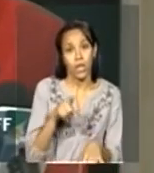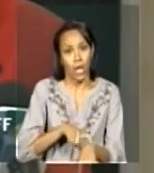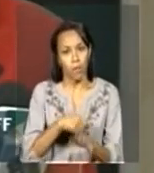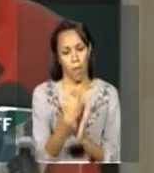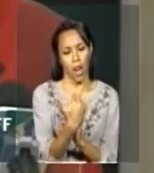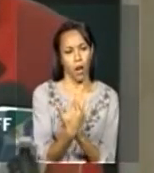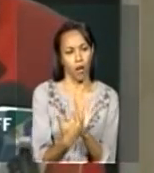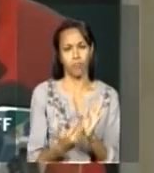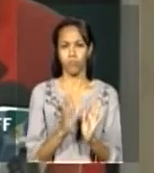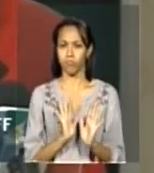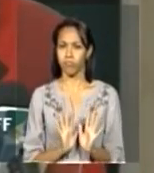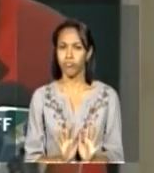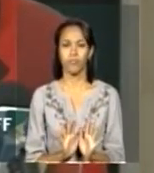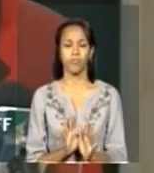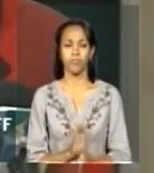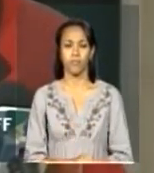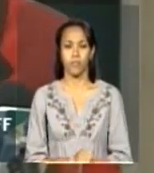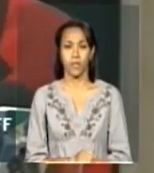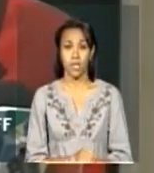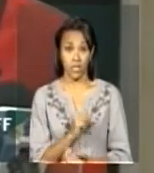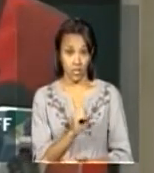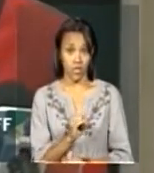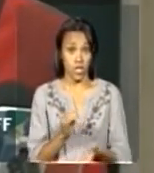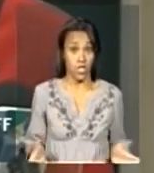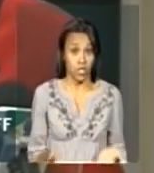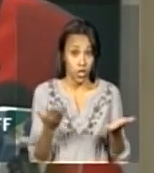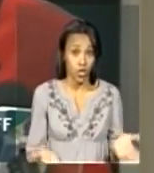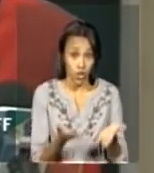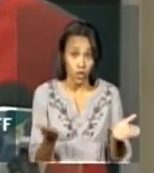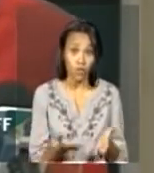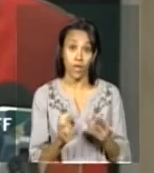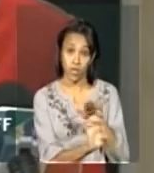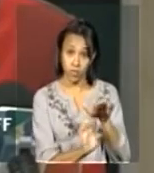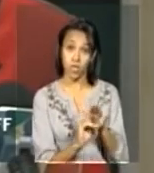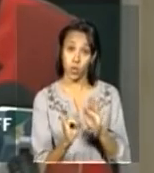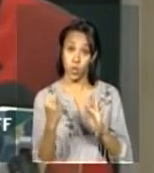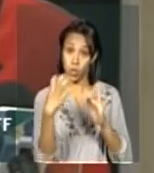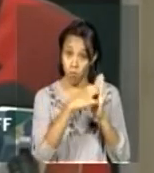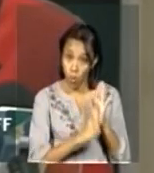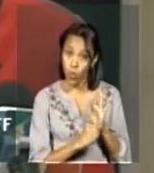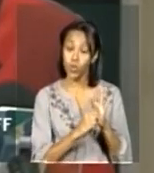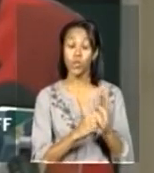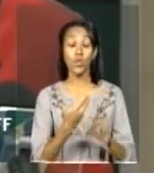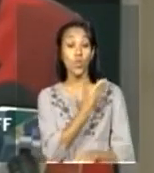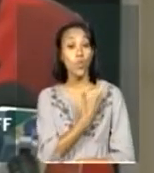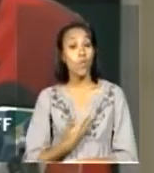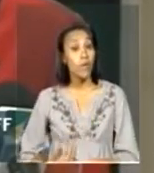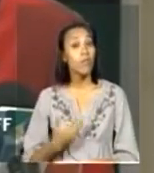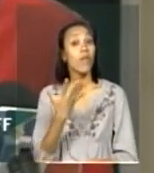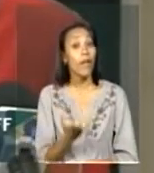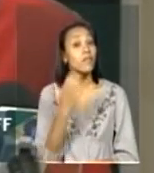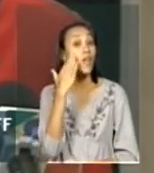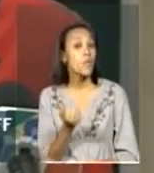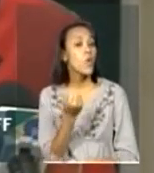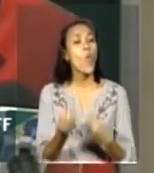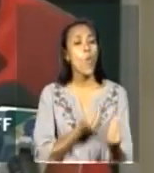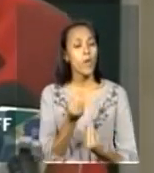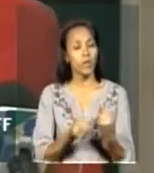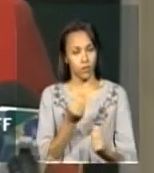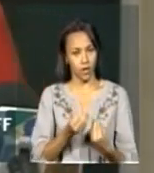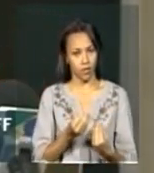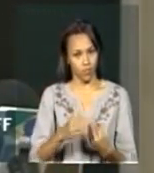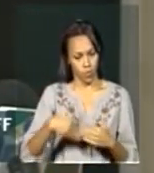acontece essas esses incentivos, é absolutamente justo que o governo acompanha o desempenho do emprego.